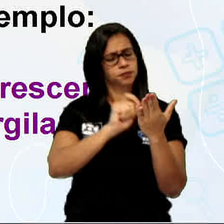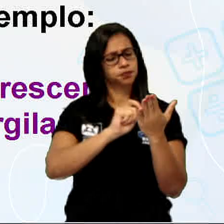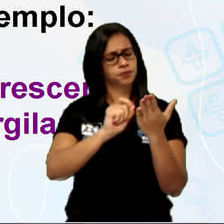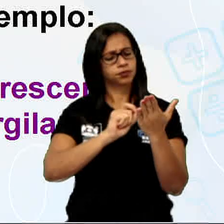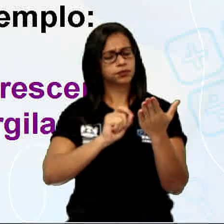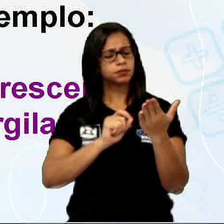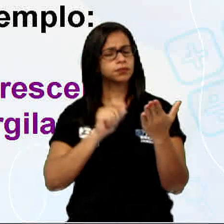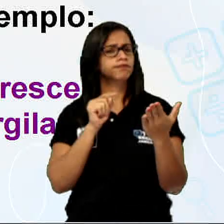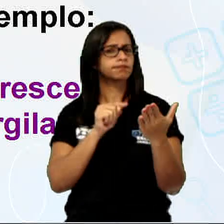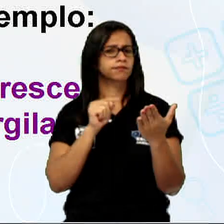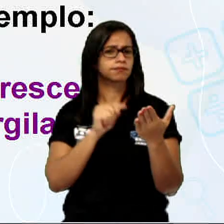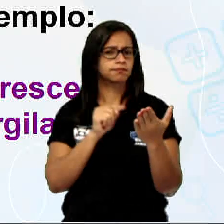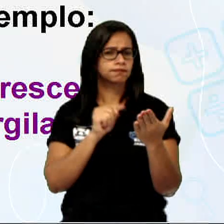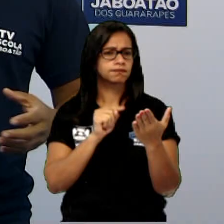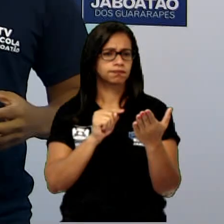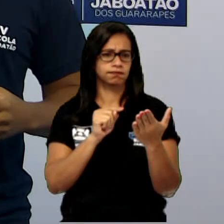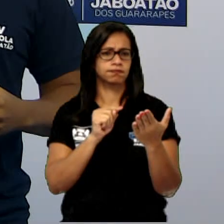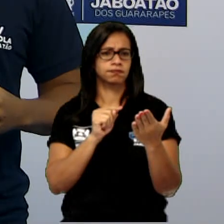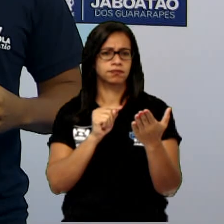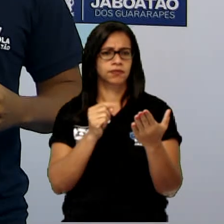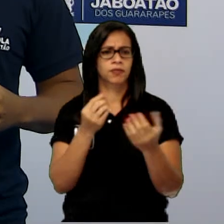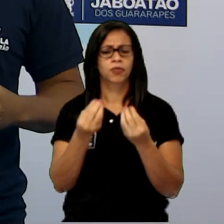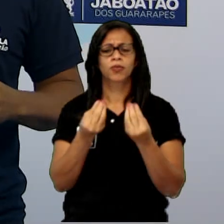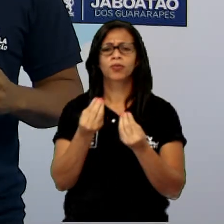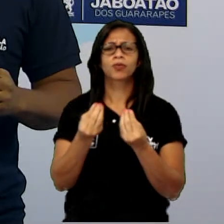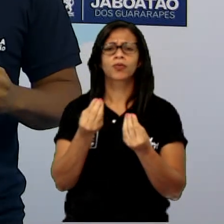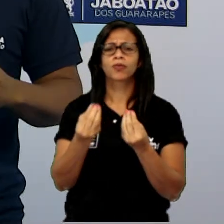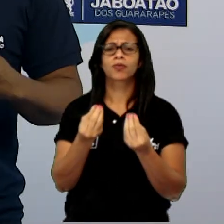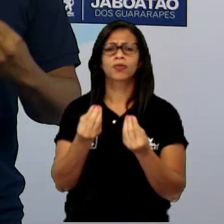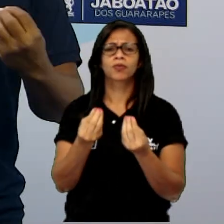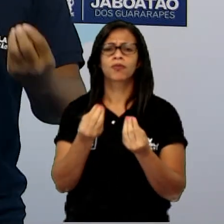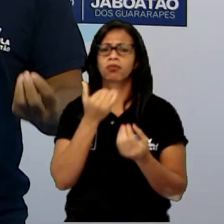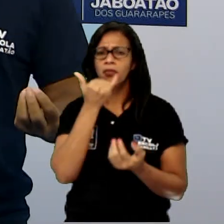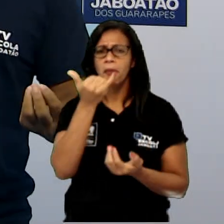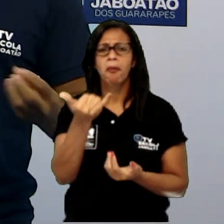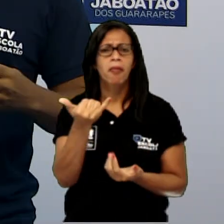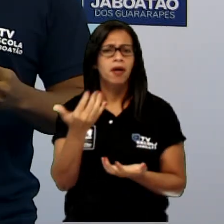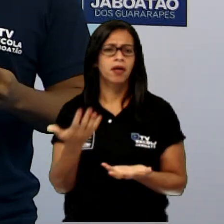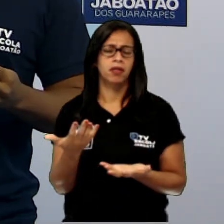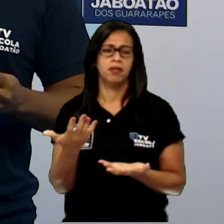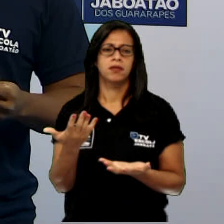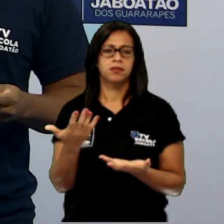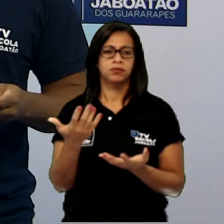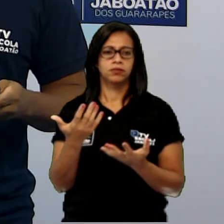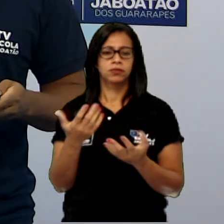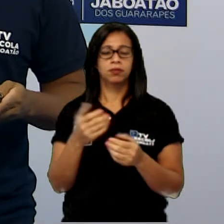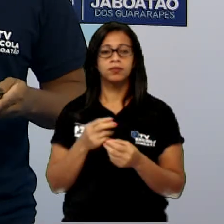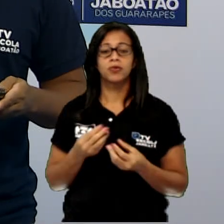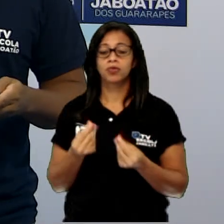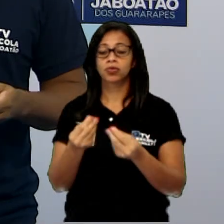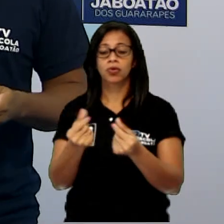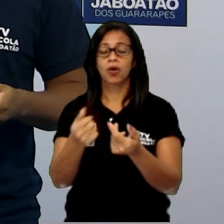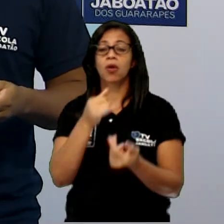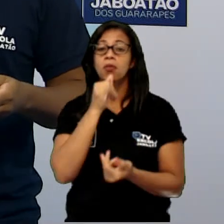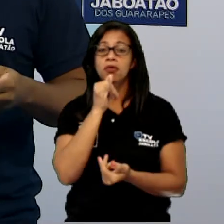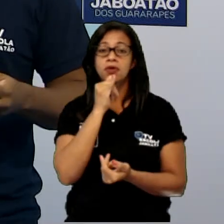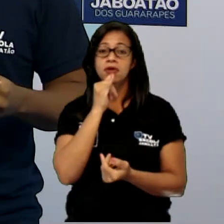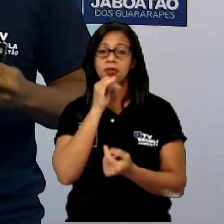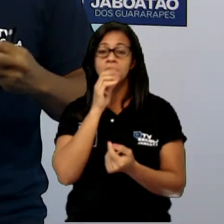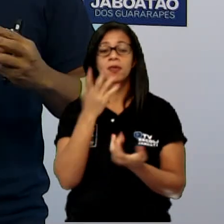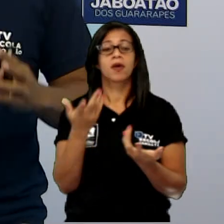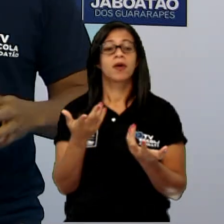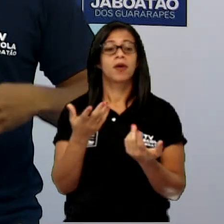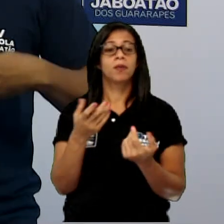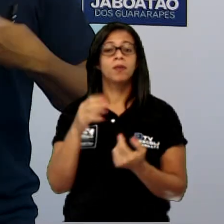eles dependem do solo. Como no exemplo, a banana, para poder ser produzida, ela necessita do